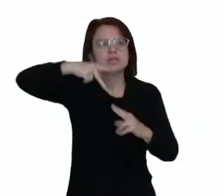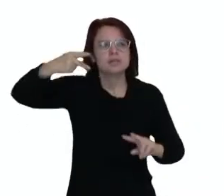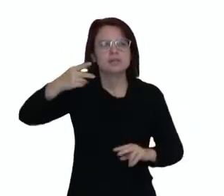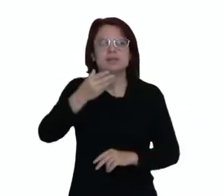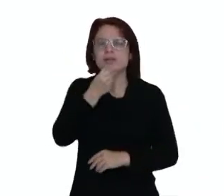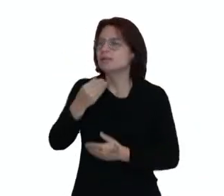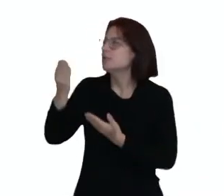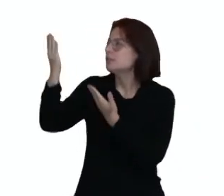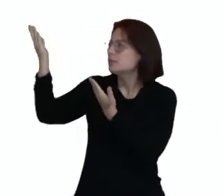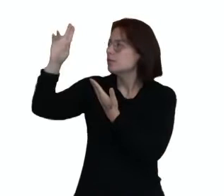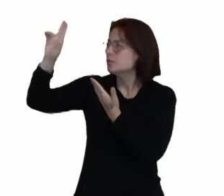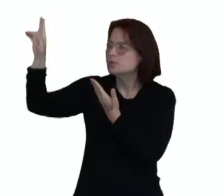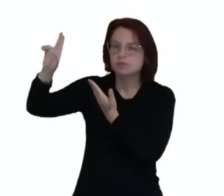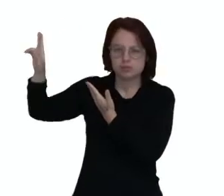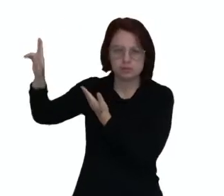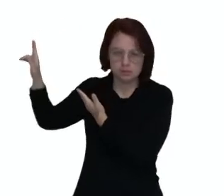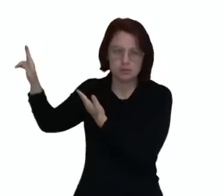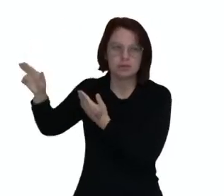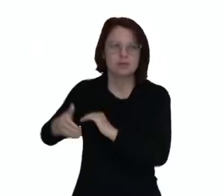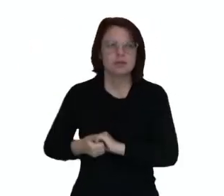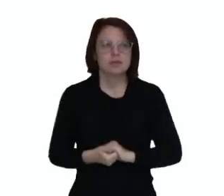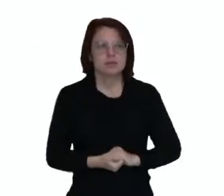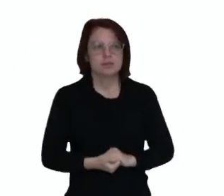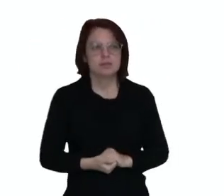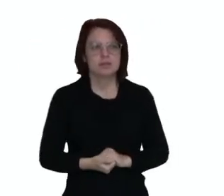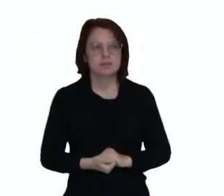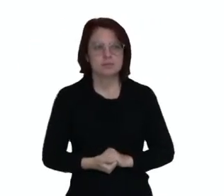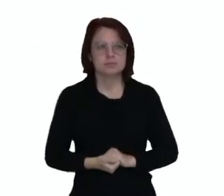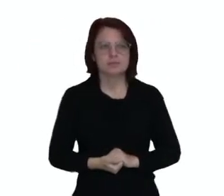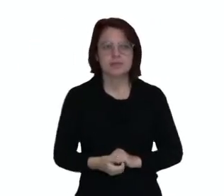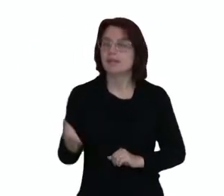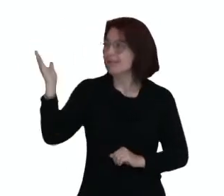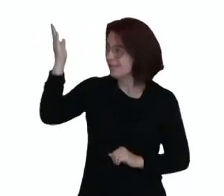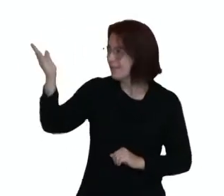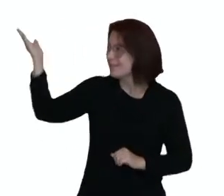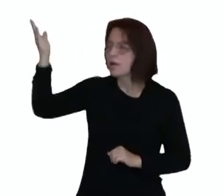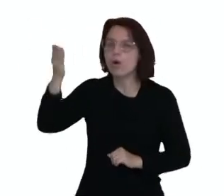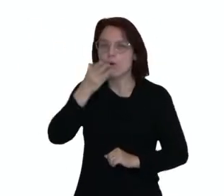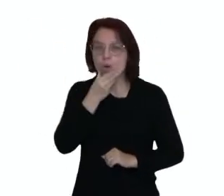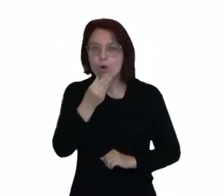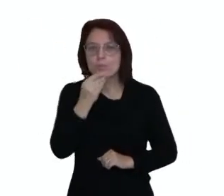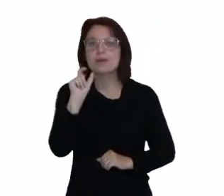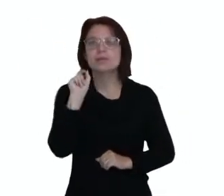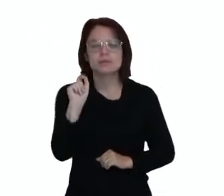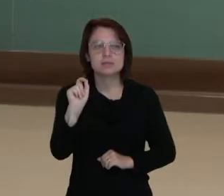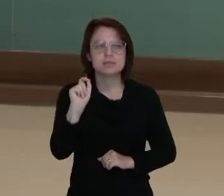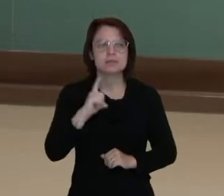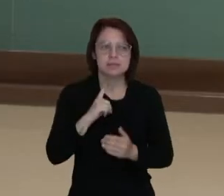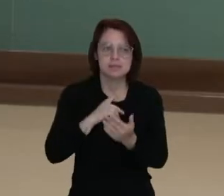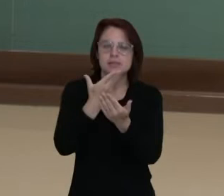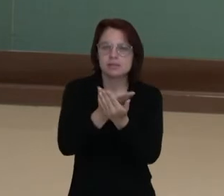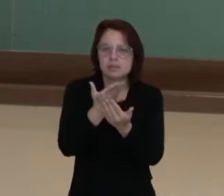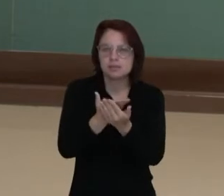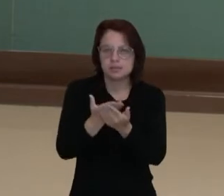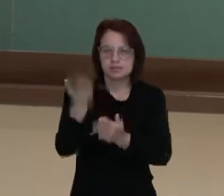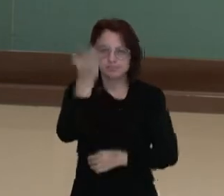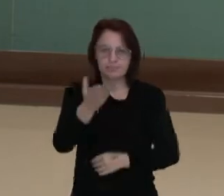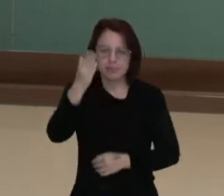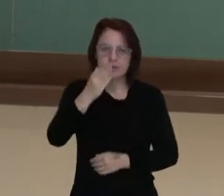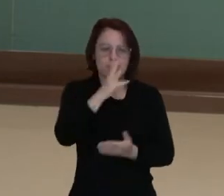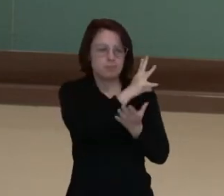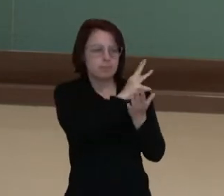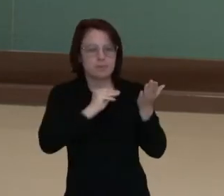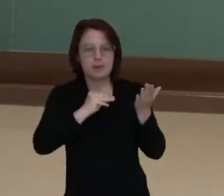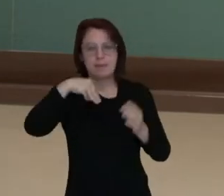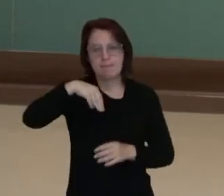de Vries, Carl Corrins, né? O Eric, eles começaram a estudar esses conhecimentos do Mendel.